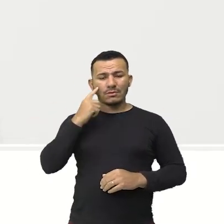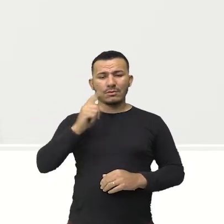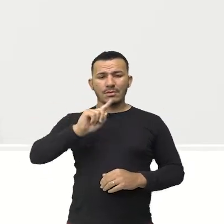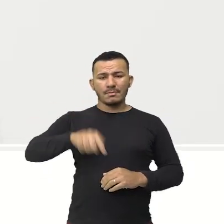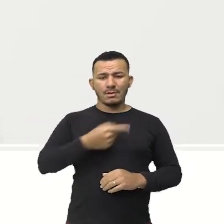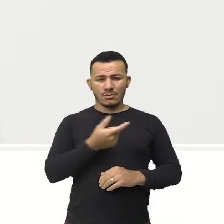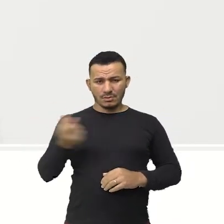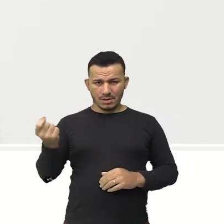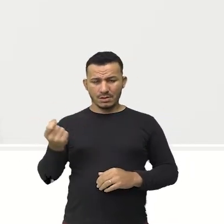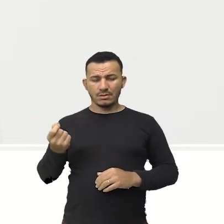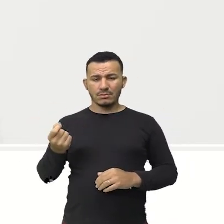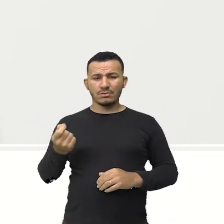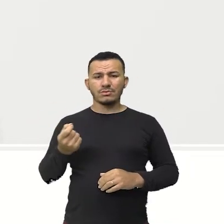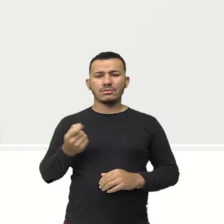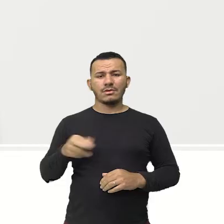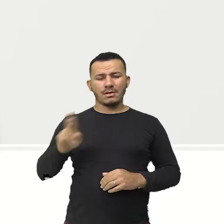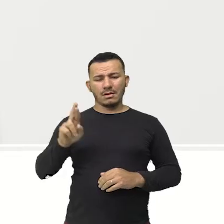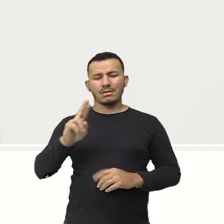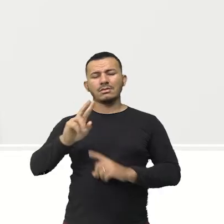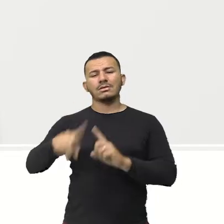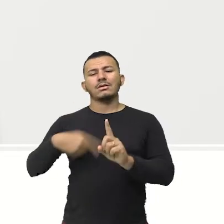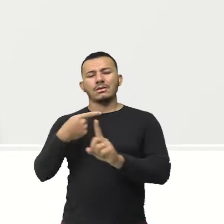É 1.200